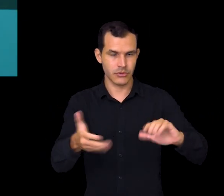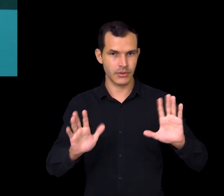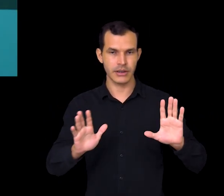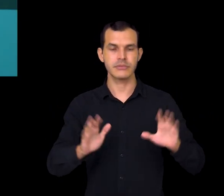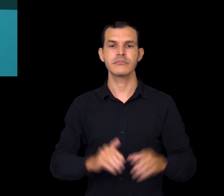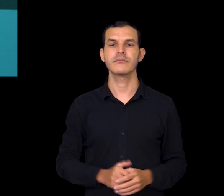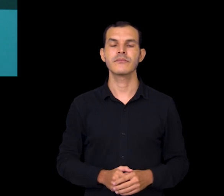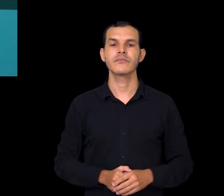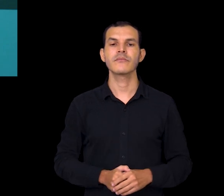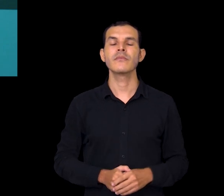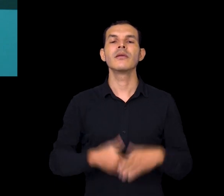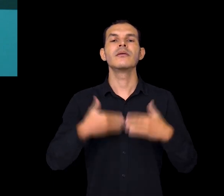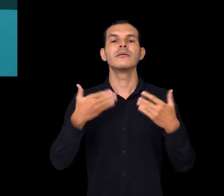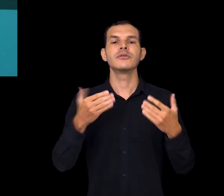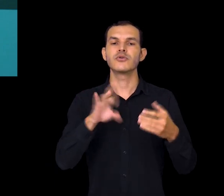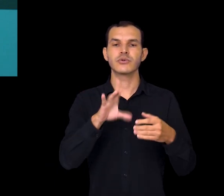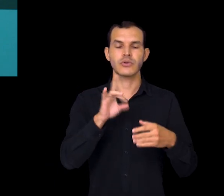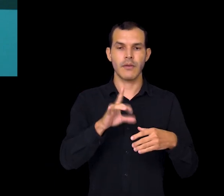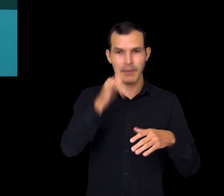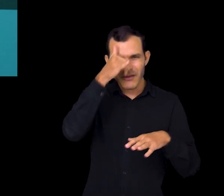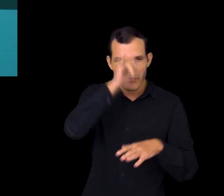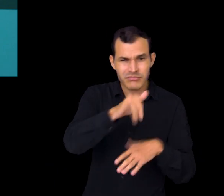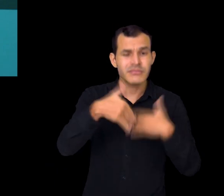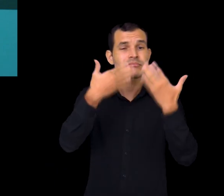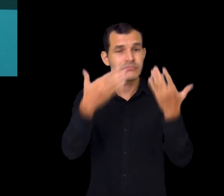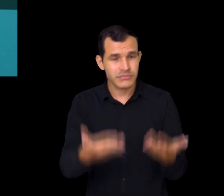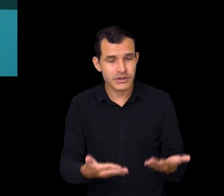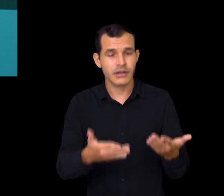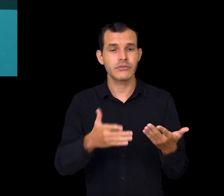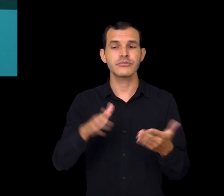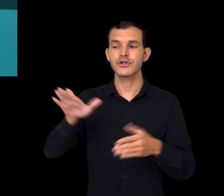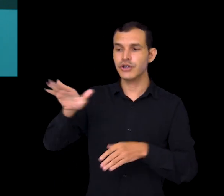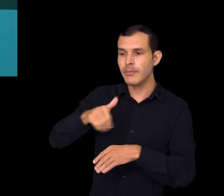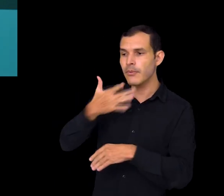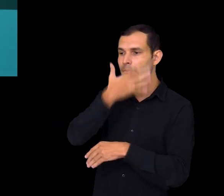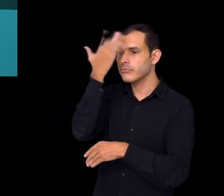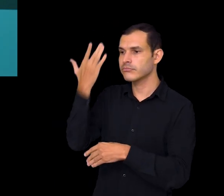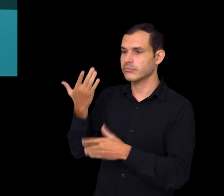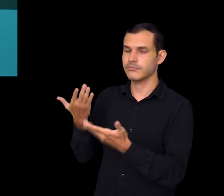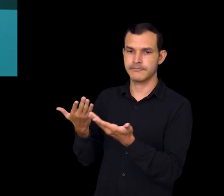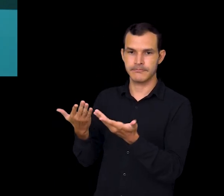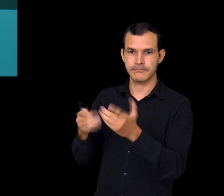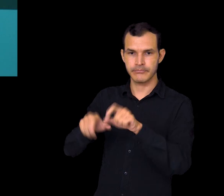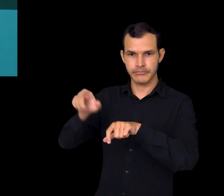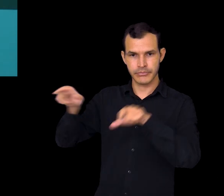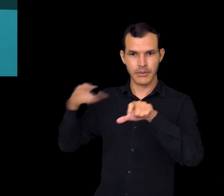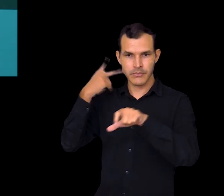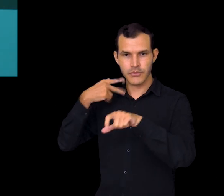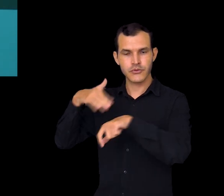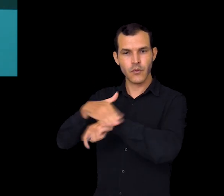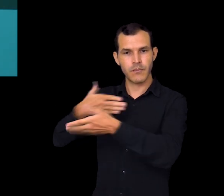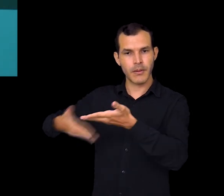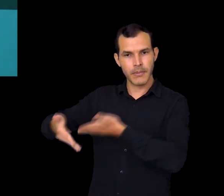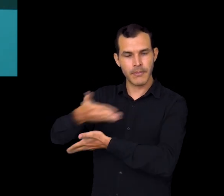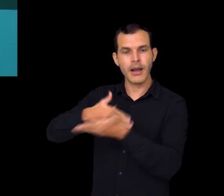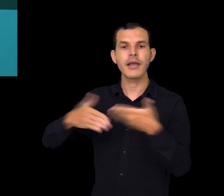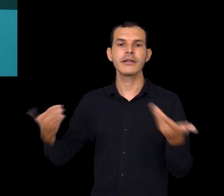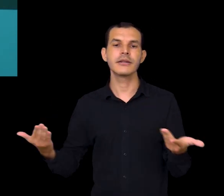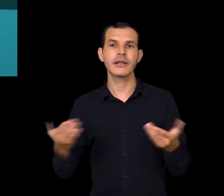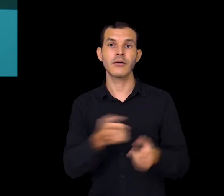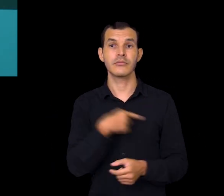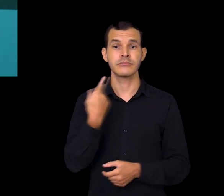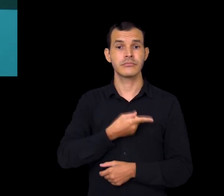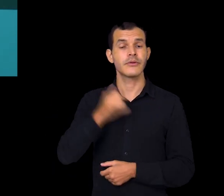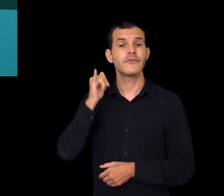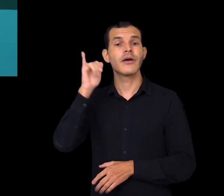aí chamou as pessoas, os colegas, para discutir. E aí nós chegamos e falamos para ele, olha, senador, que tal se a gente fizesse